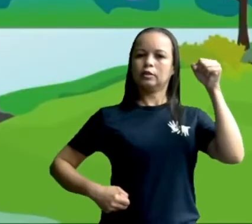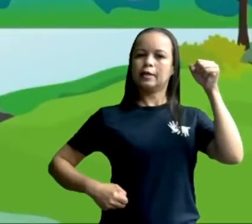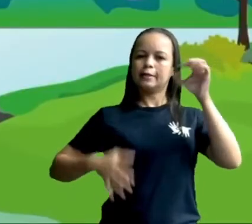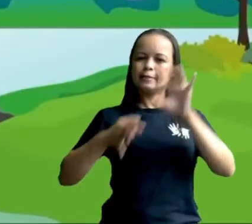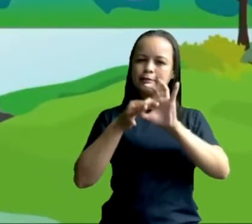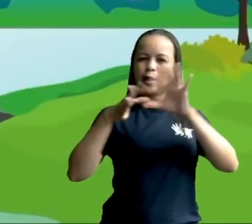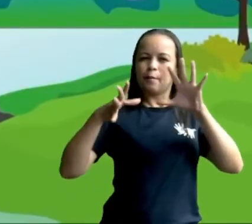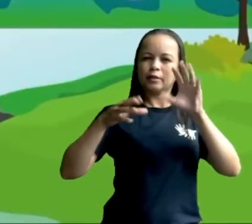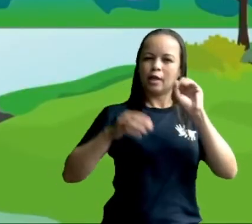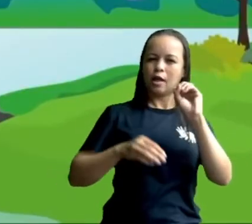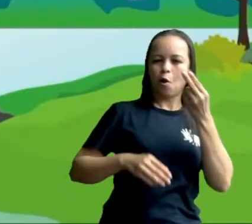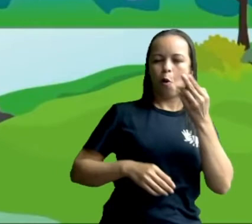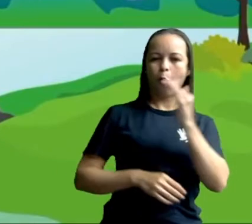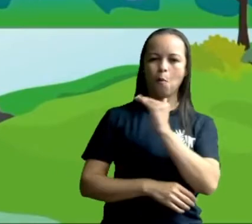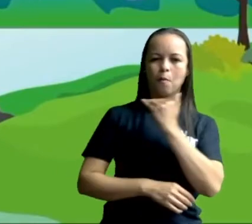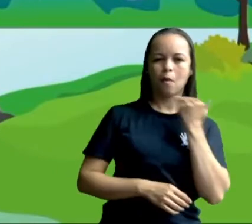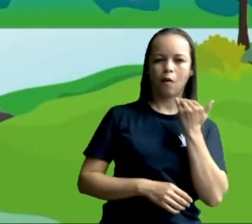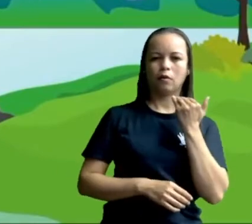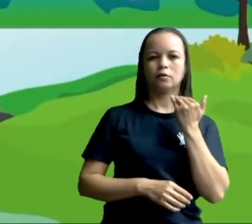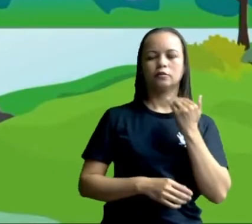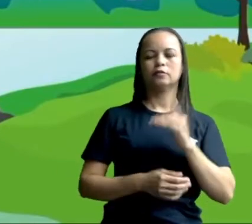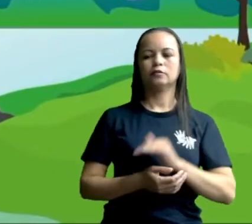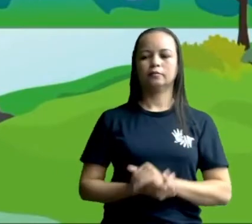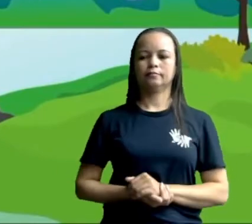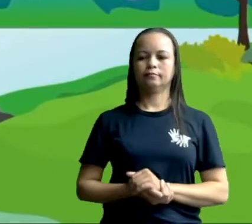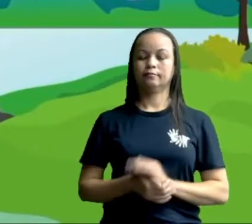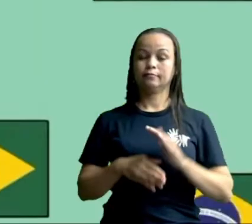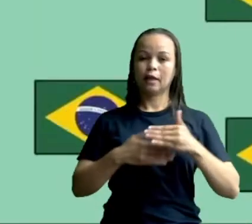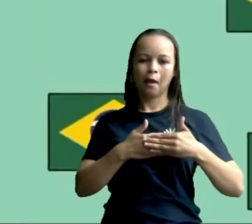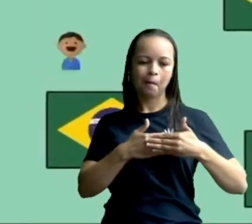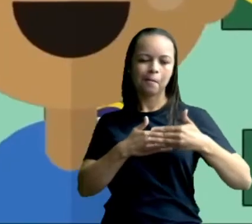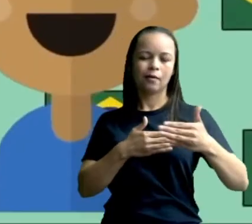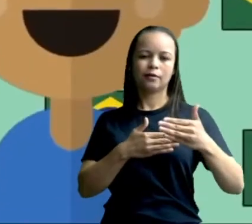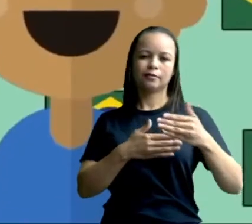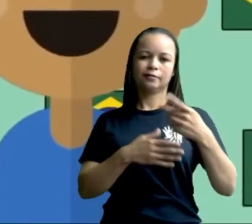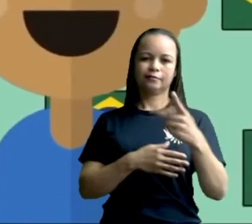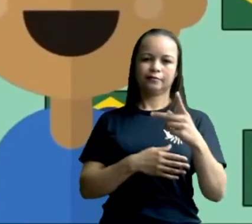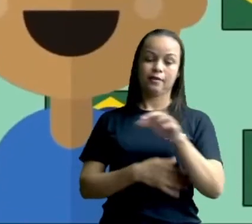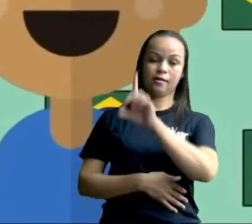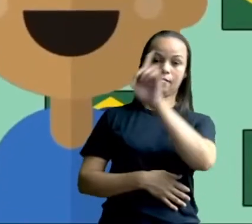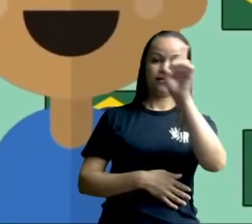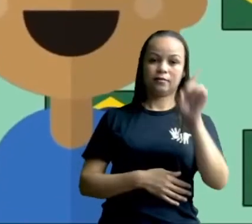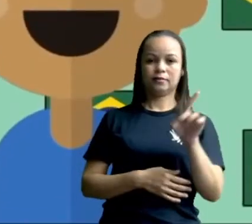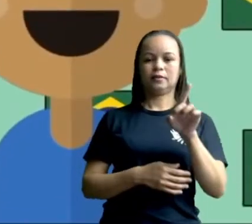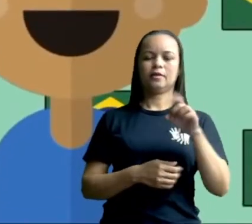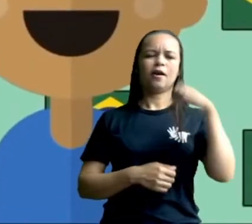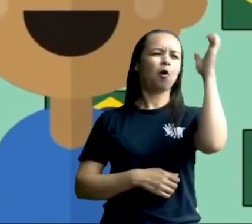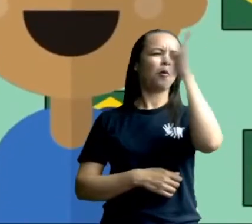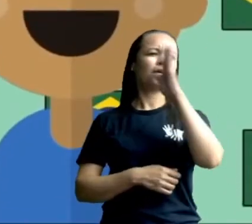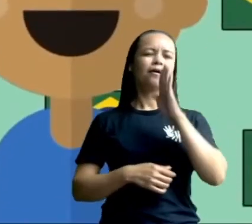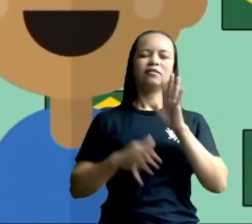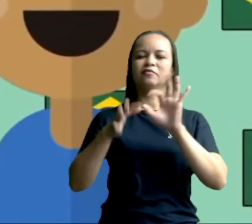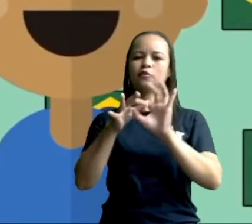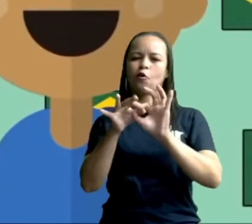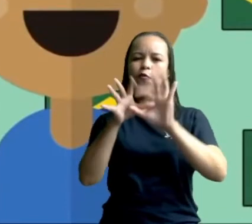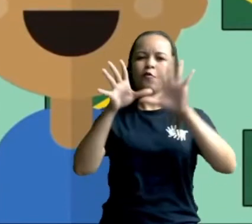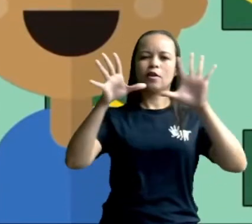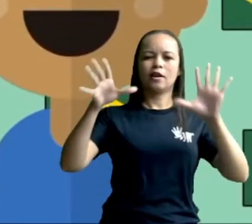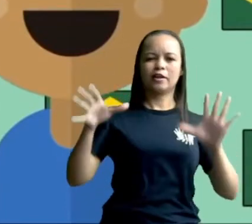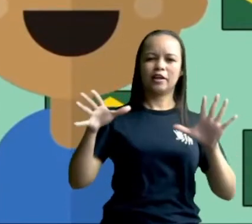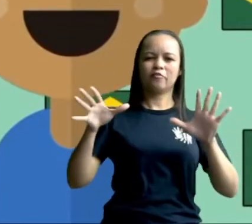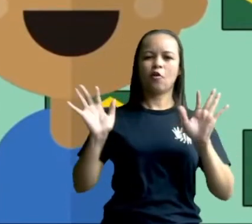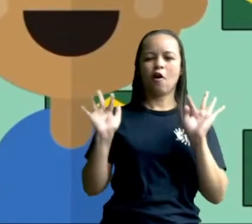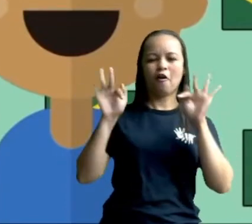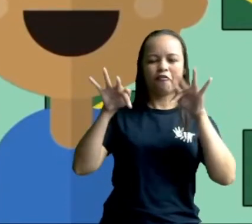"Independência ou morte!" E a partir desse dia, o Brasil ficou livre, colocando